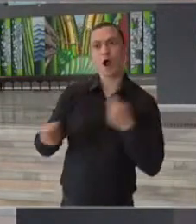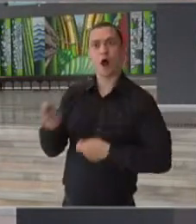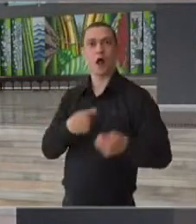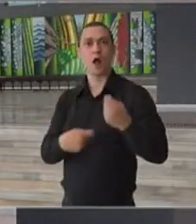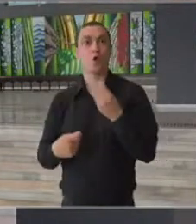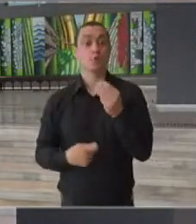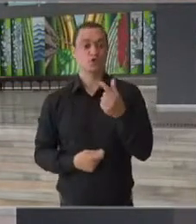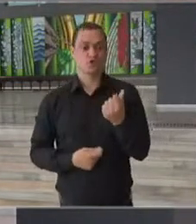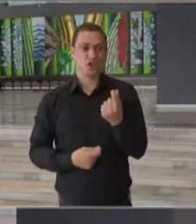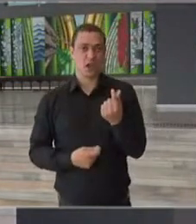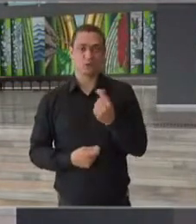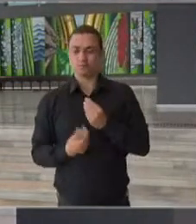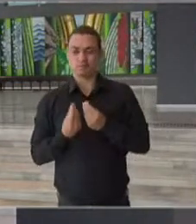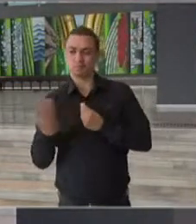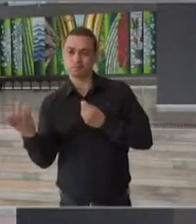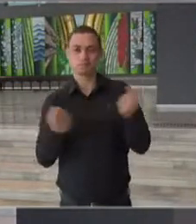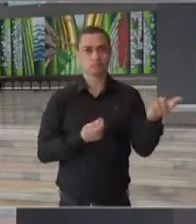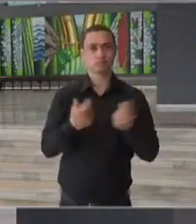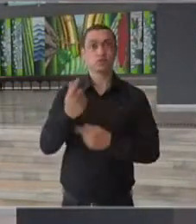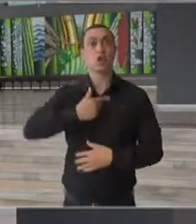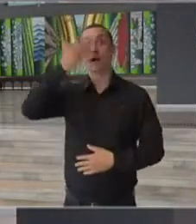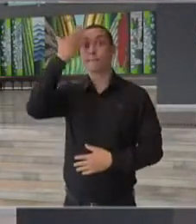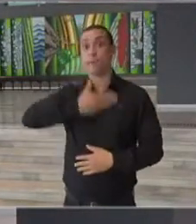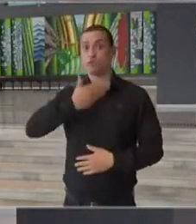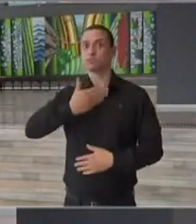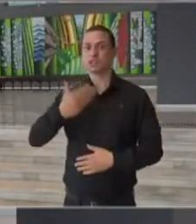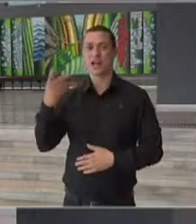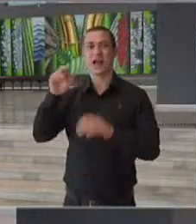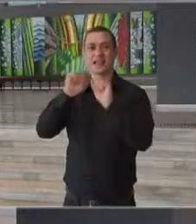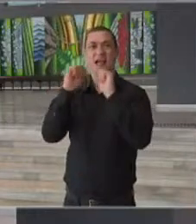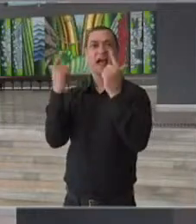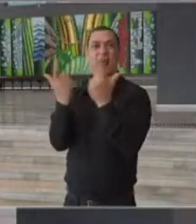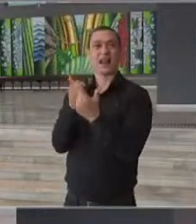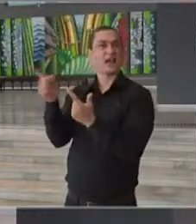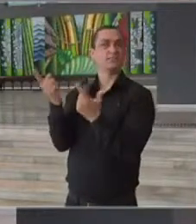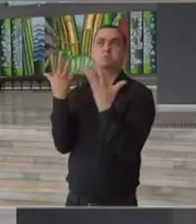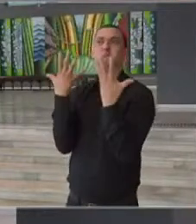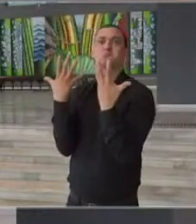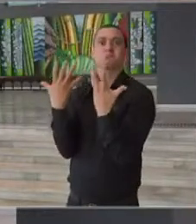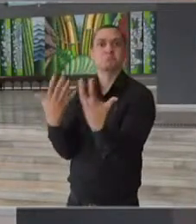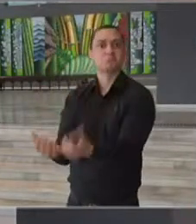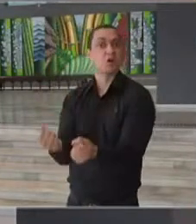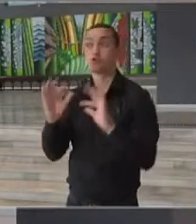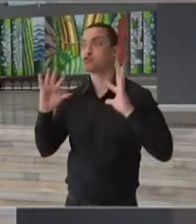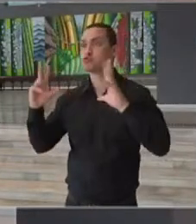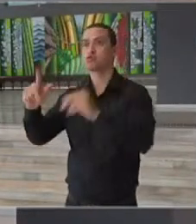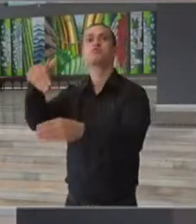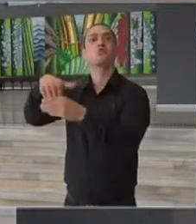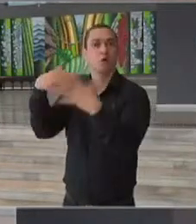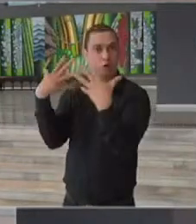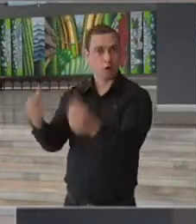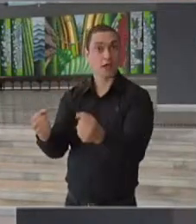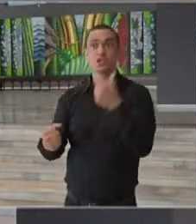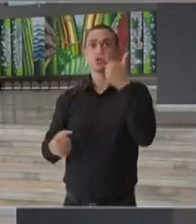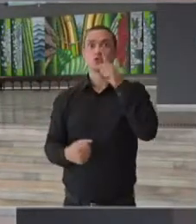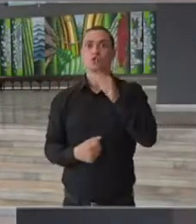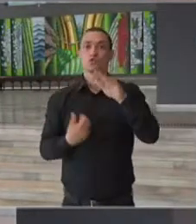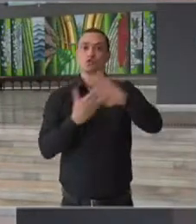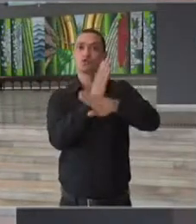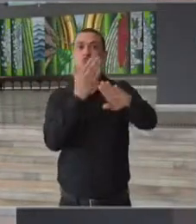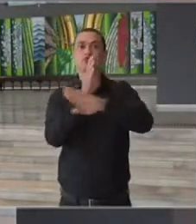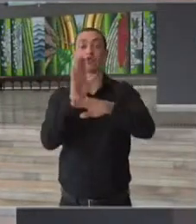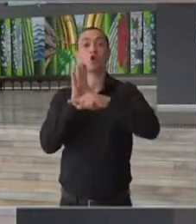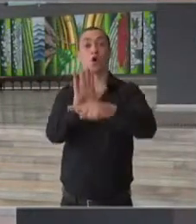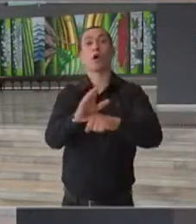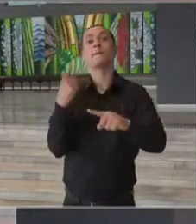de uso de recursos, aliás, aprovado por unanimidade na Assembleia Legislativa, e tem surtido grandes efeitos, porque